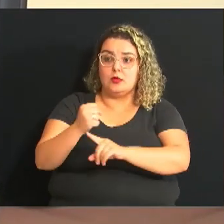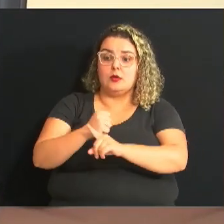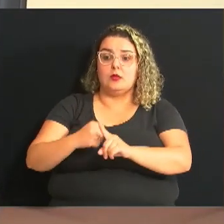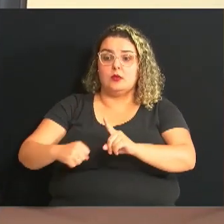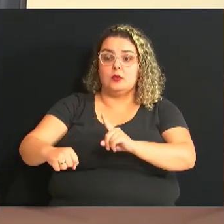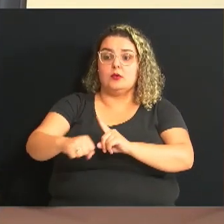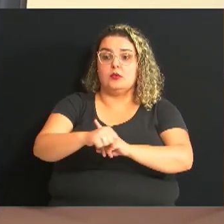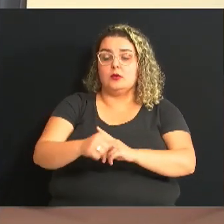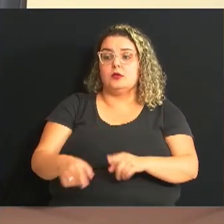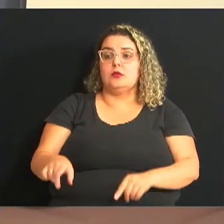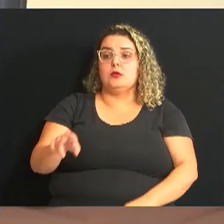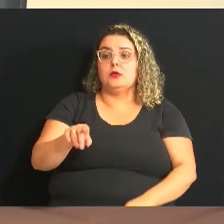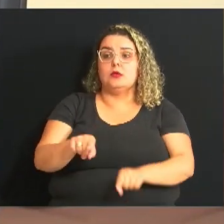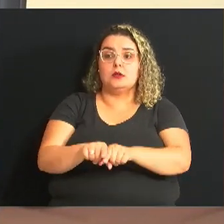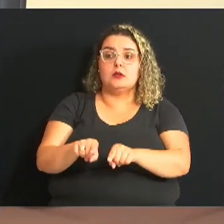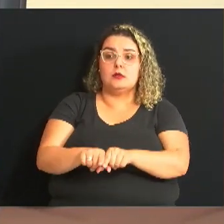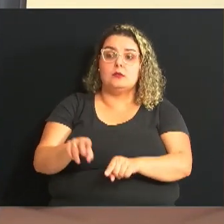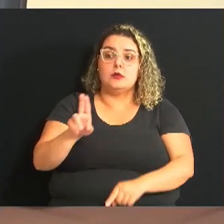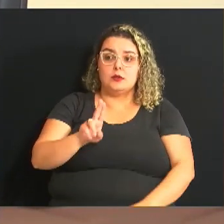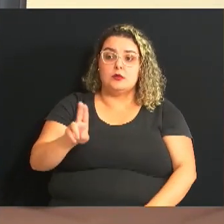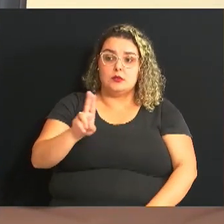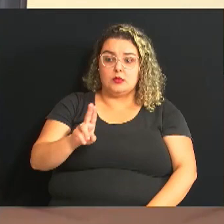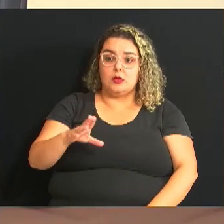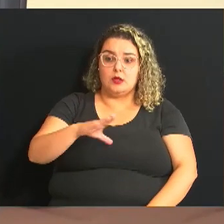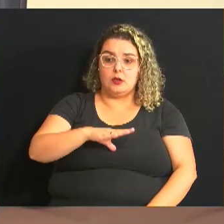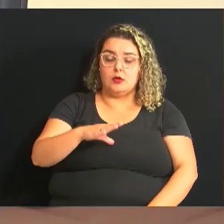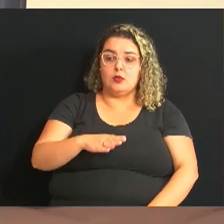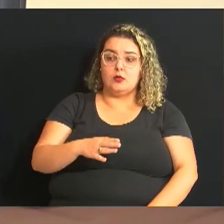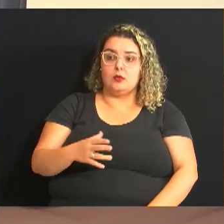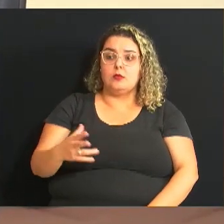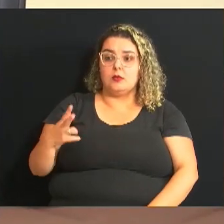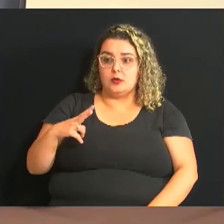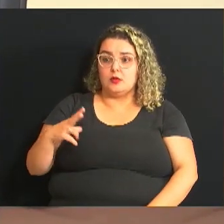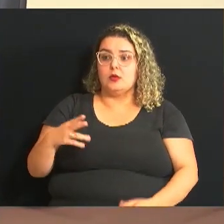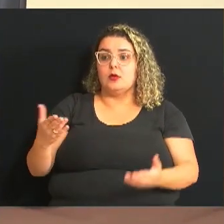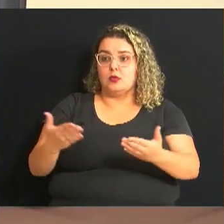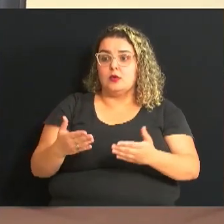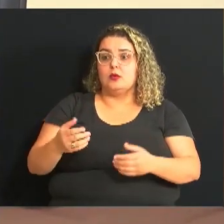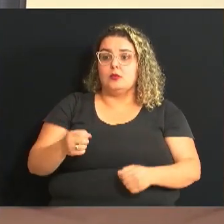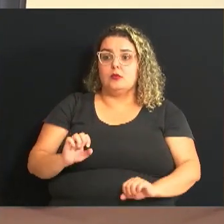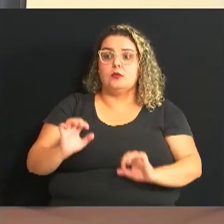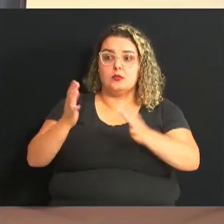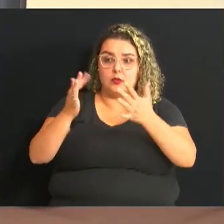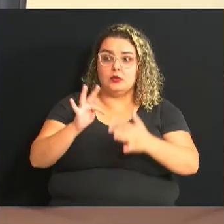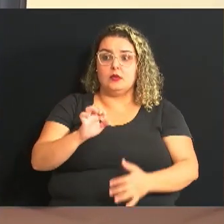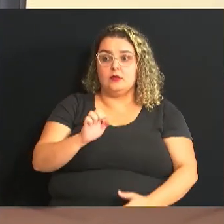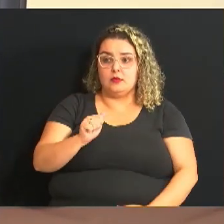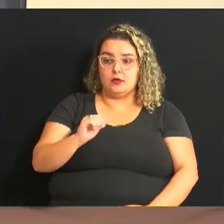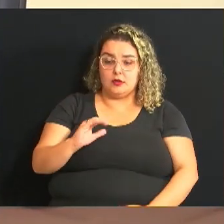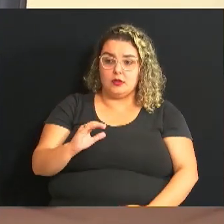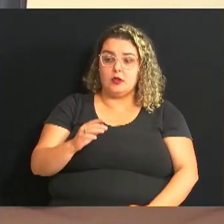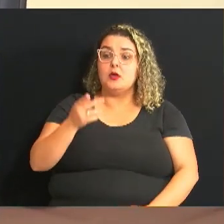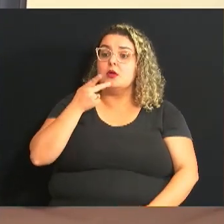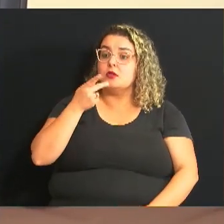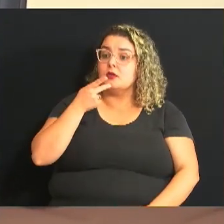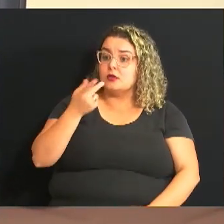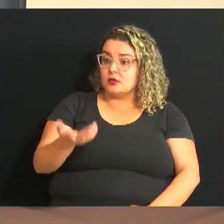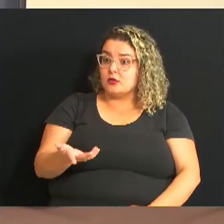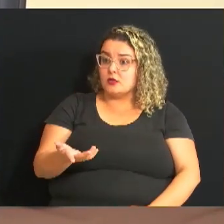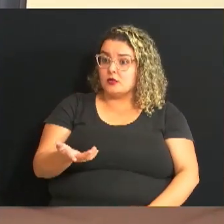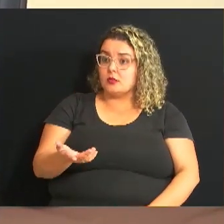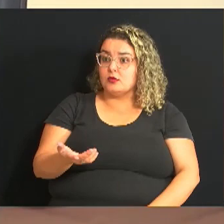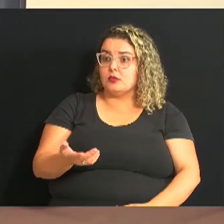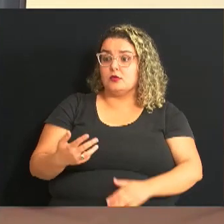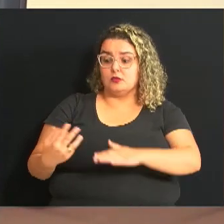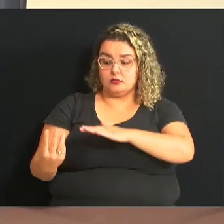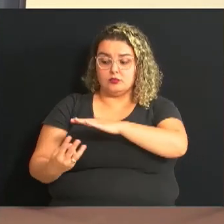pelo município. E, particularmente, hoje eu fui em um evento da FEAC, que eles falaram da questão do terceiro setor